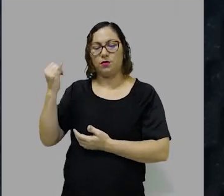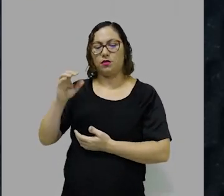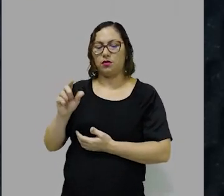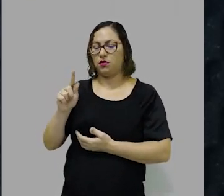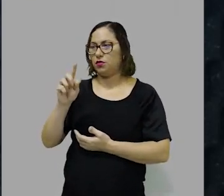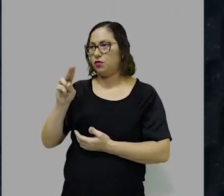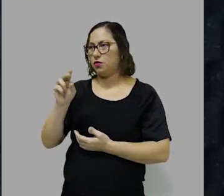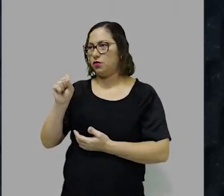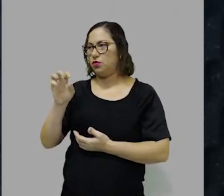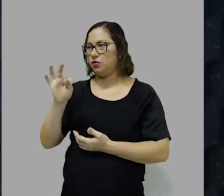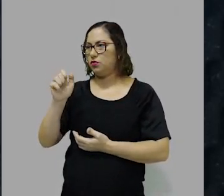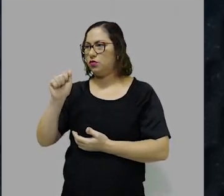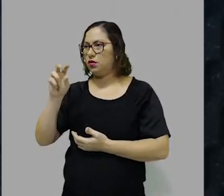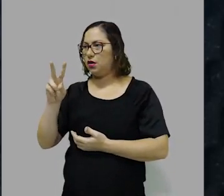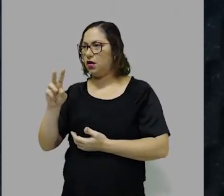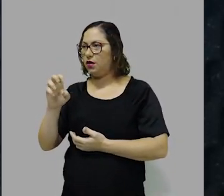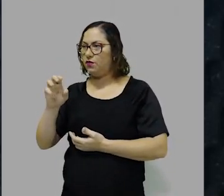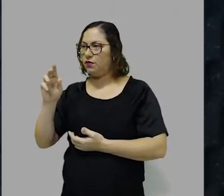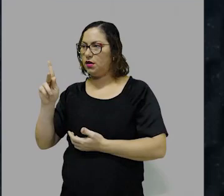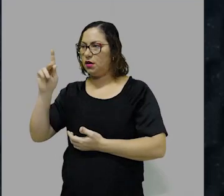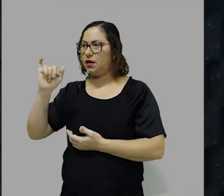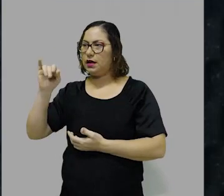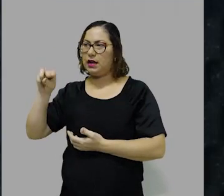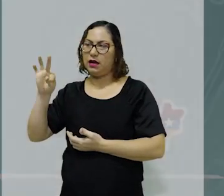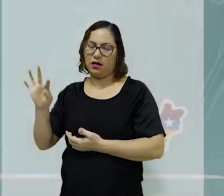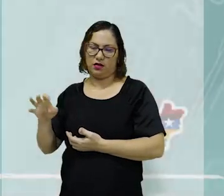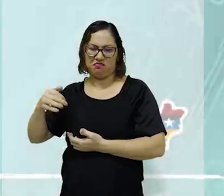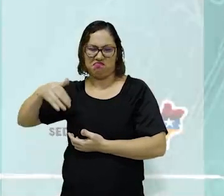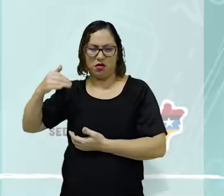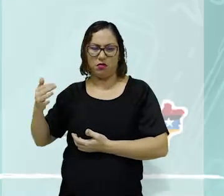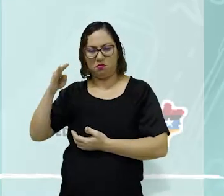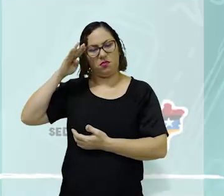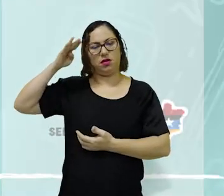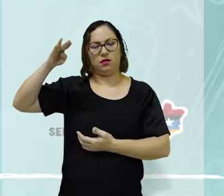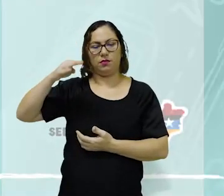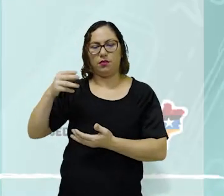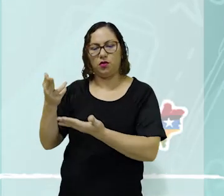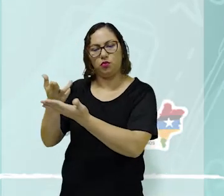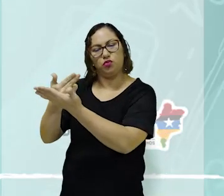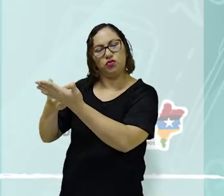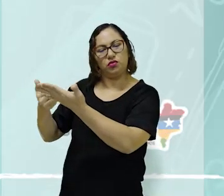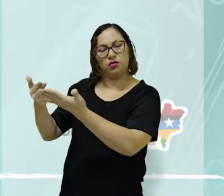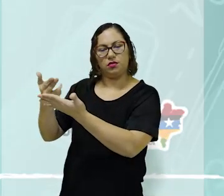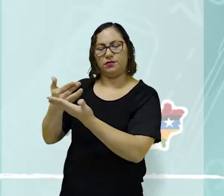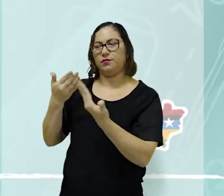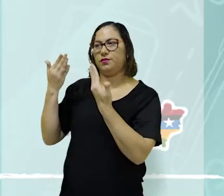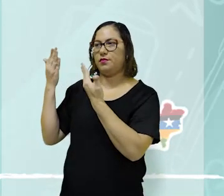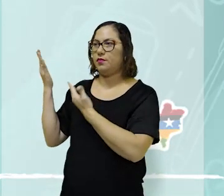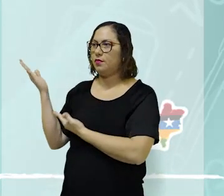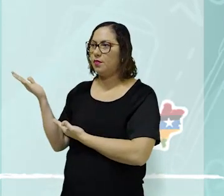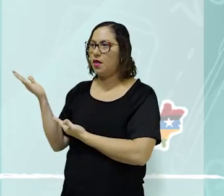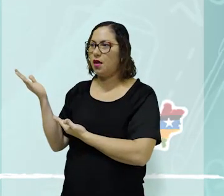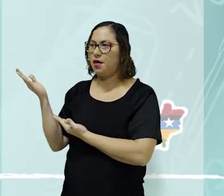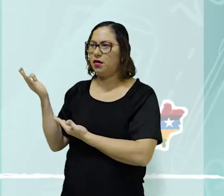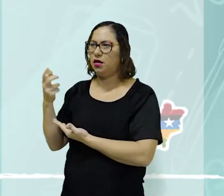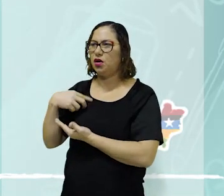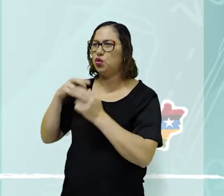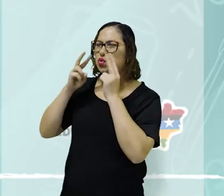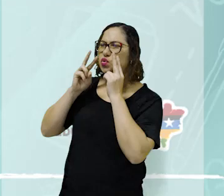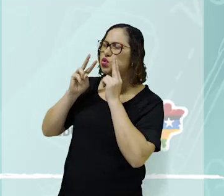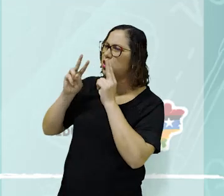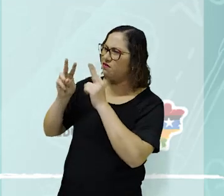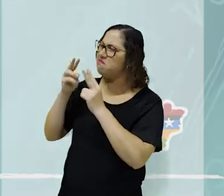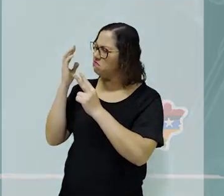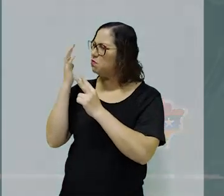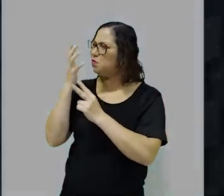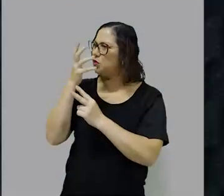Klimt. Vamos mostrar trabalho, para em vez de ficar falando cada um deles muito blá blá blá. Mucha. Gente, eu já vi isso aqui em algum lugar, professor. Isso aqui é